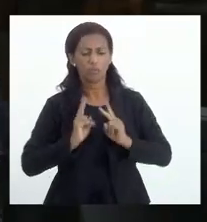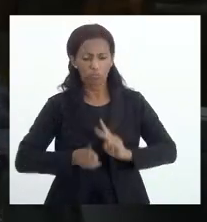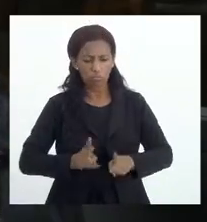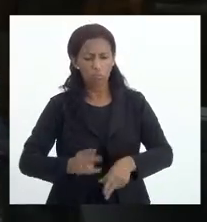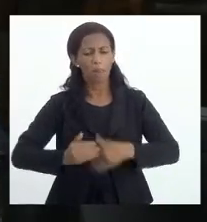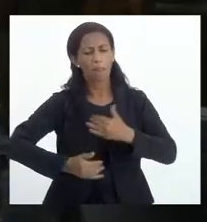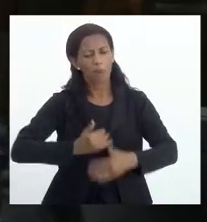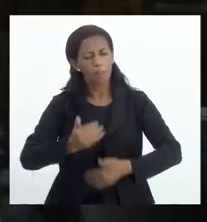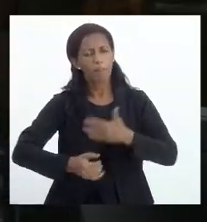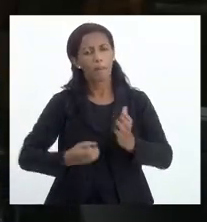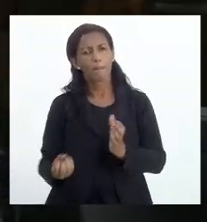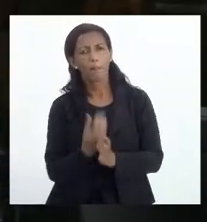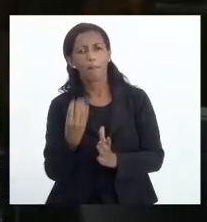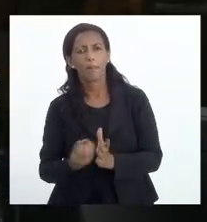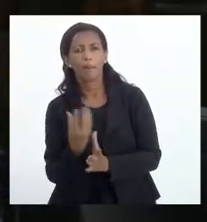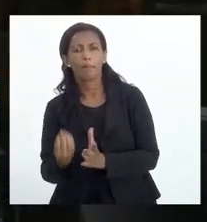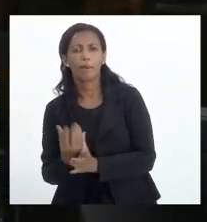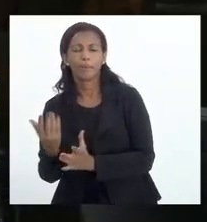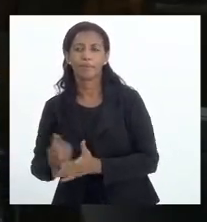a implantar